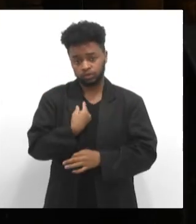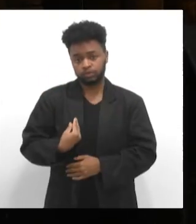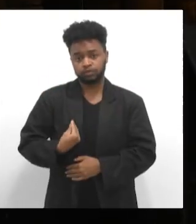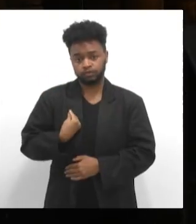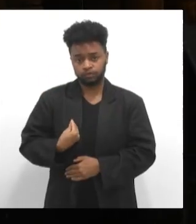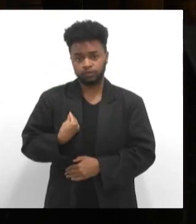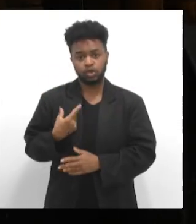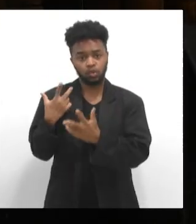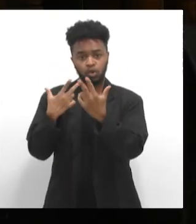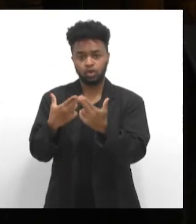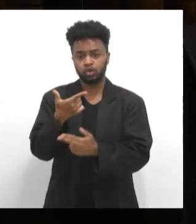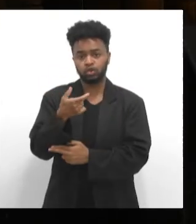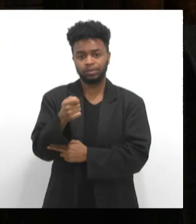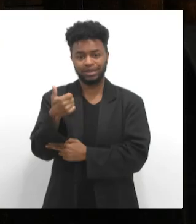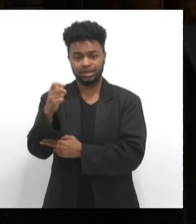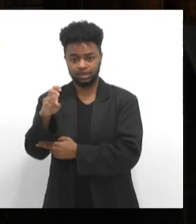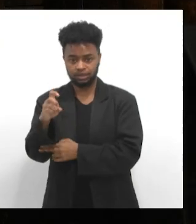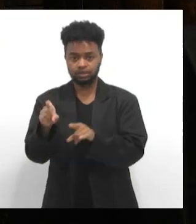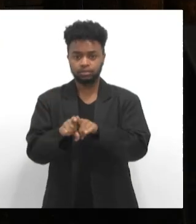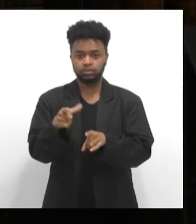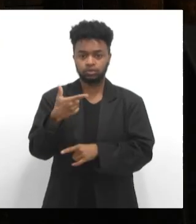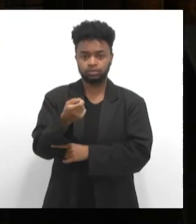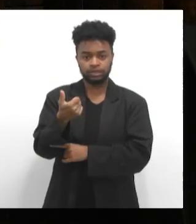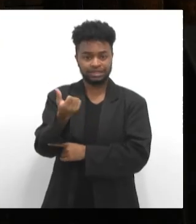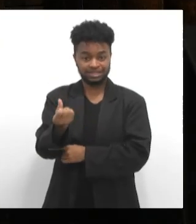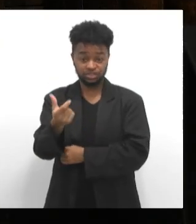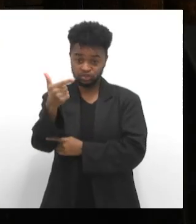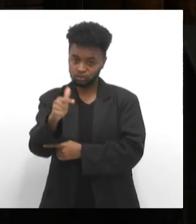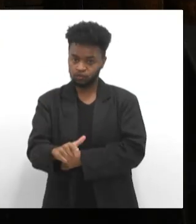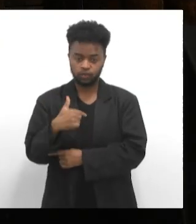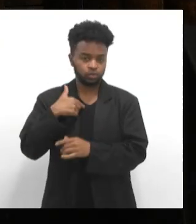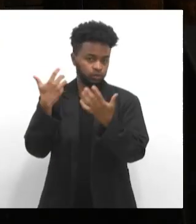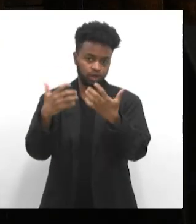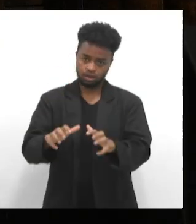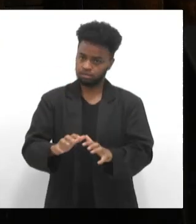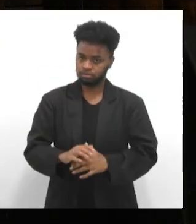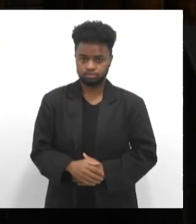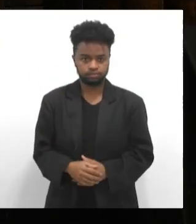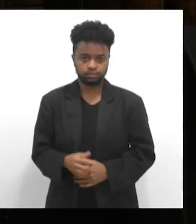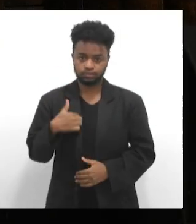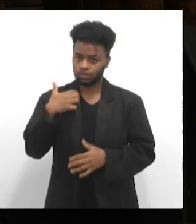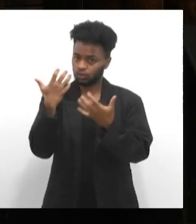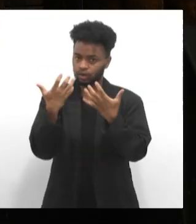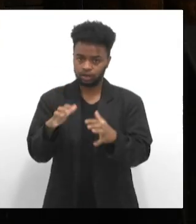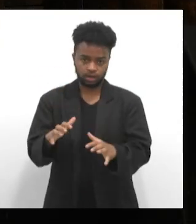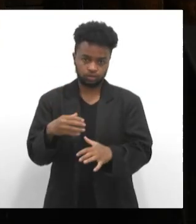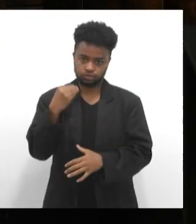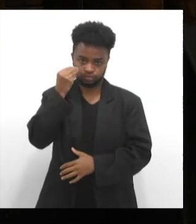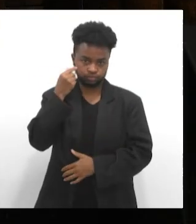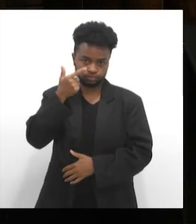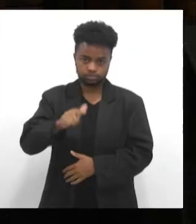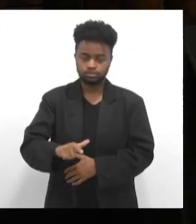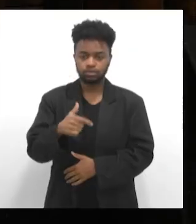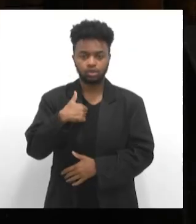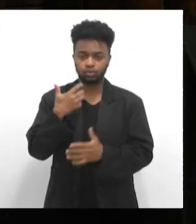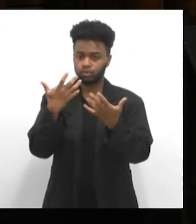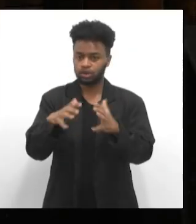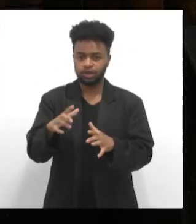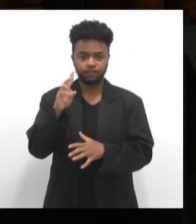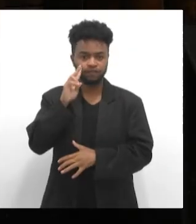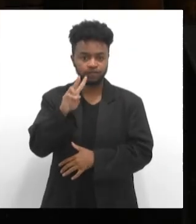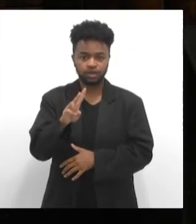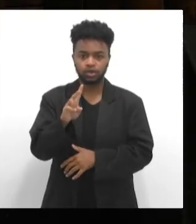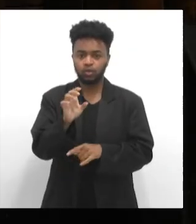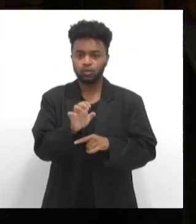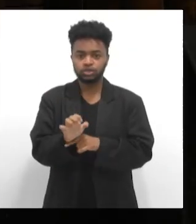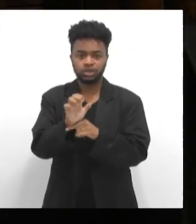2015, 2016 de novo. E eu não quero viver isso, senhor presidente. Eu não quero viver isso. Não quero ver o Estado